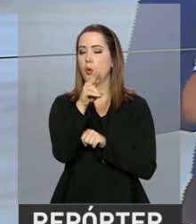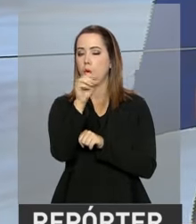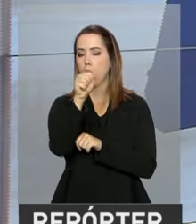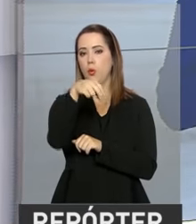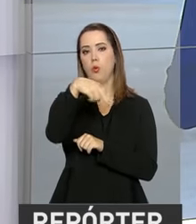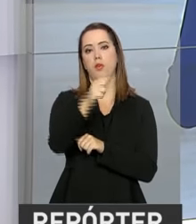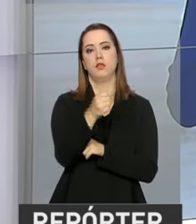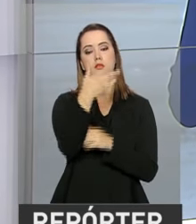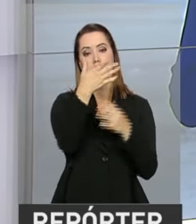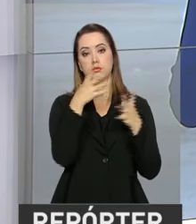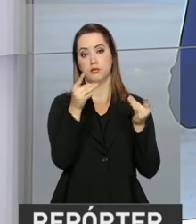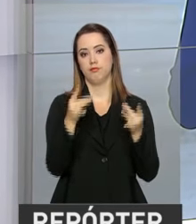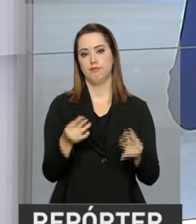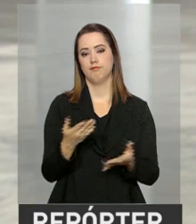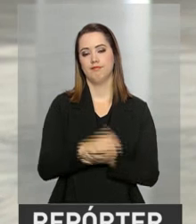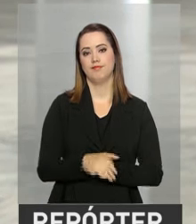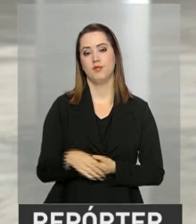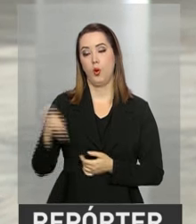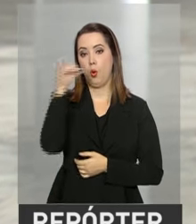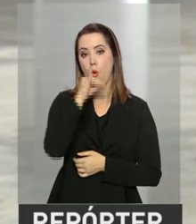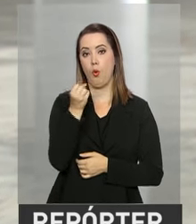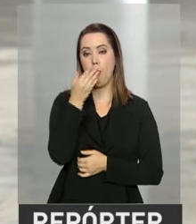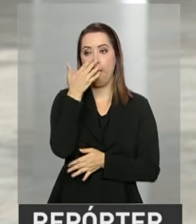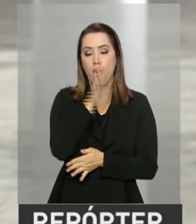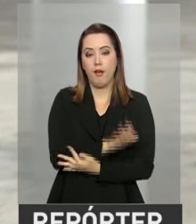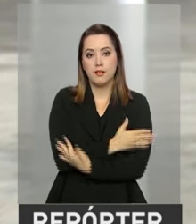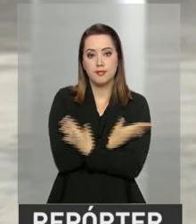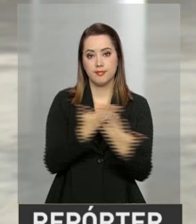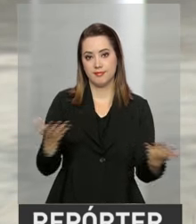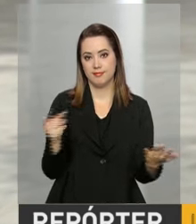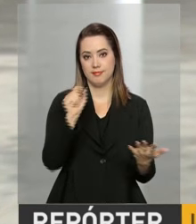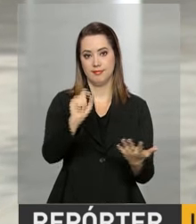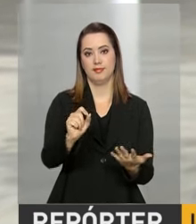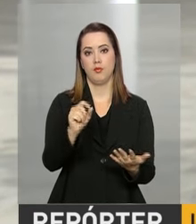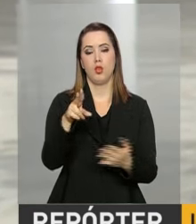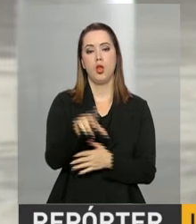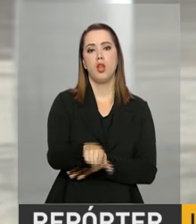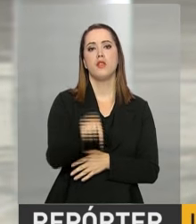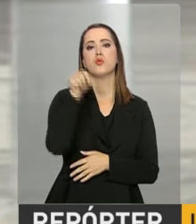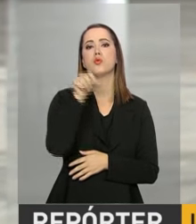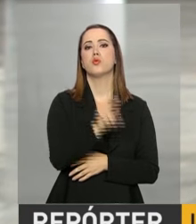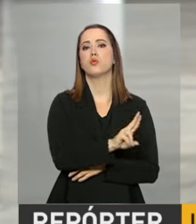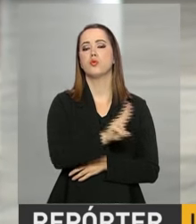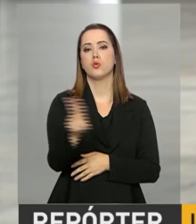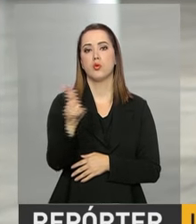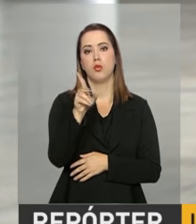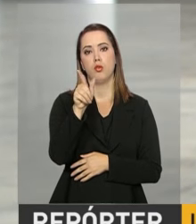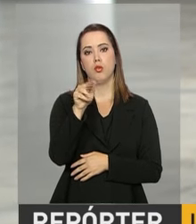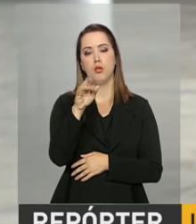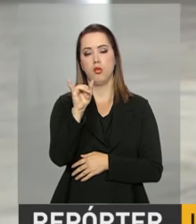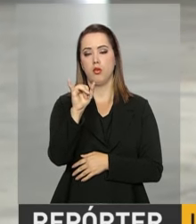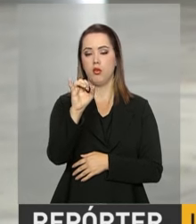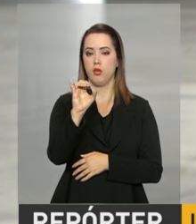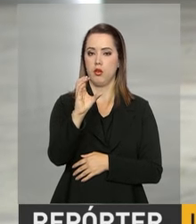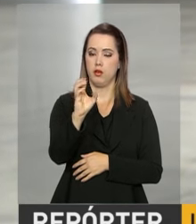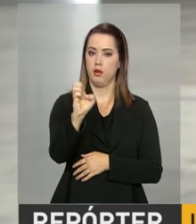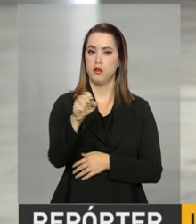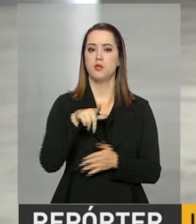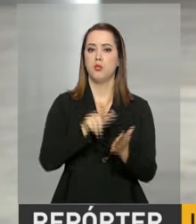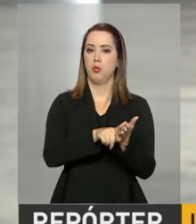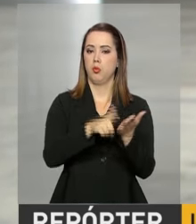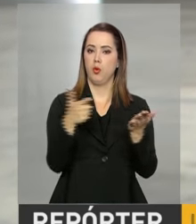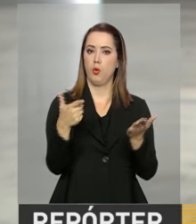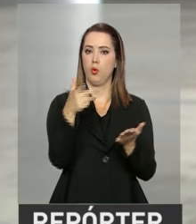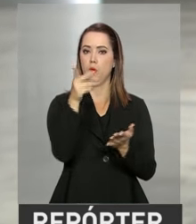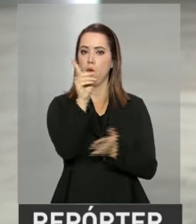tarde, Luana. Olá, José Luiz. Boa tarde a todos. A nomeação de Gleice Mendonça foi publicada em edição extra do